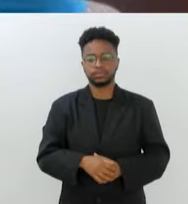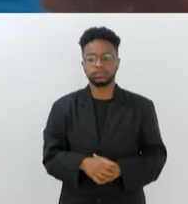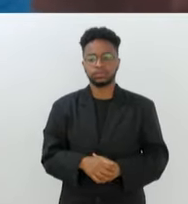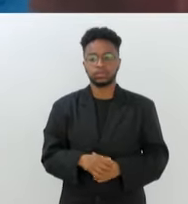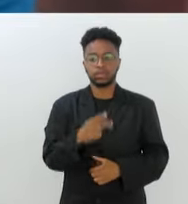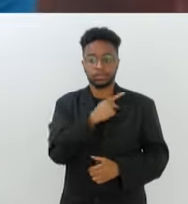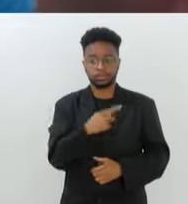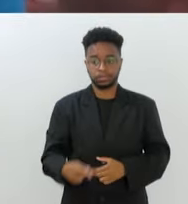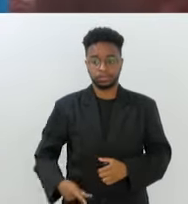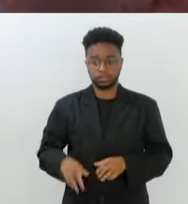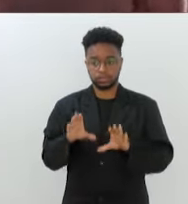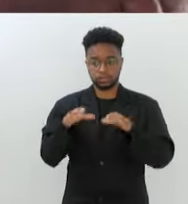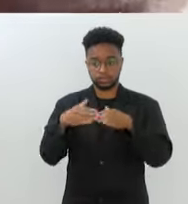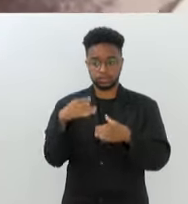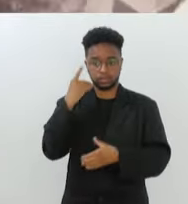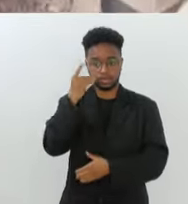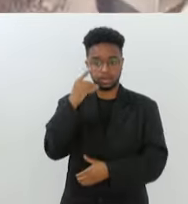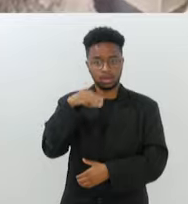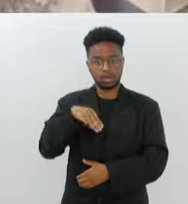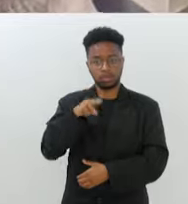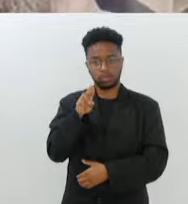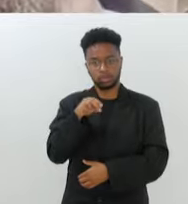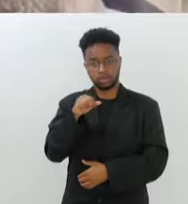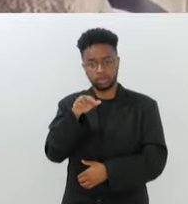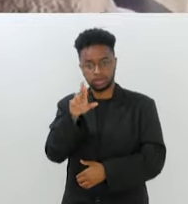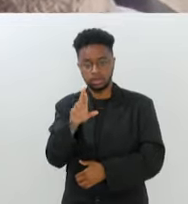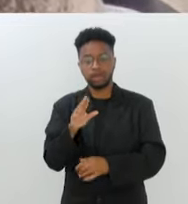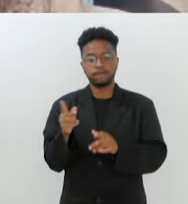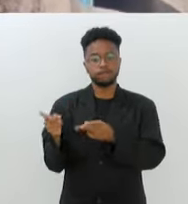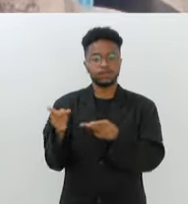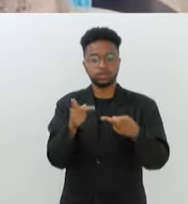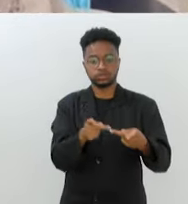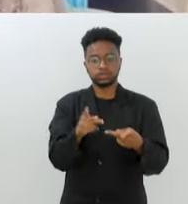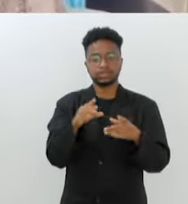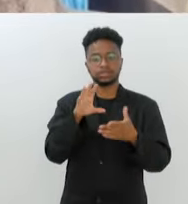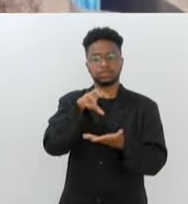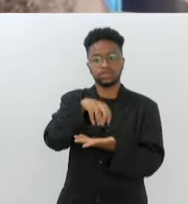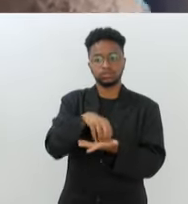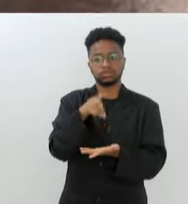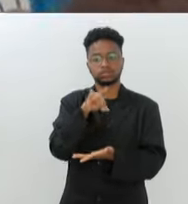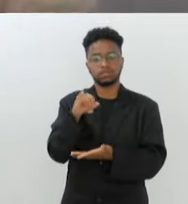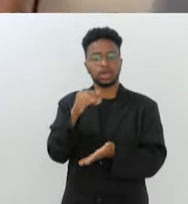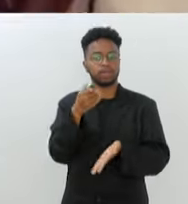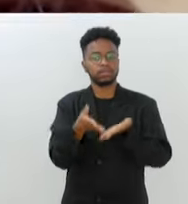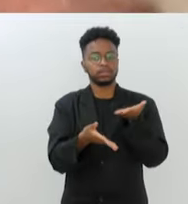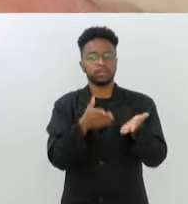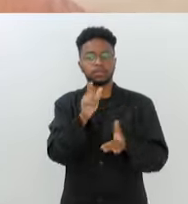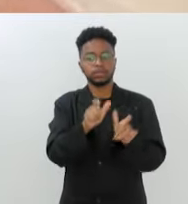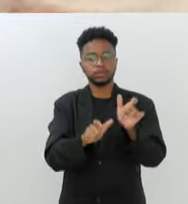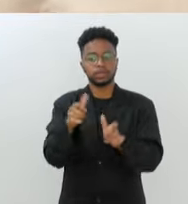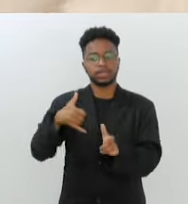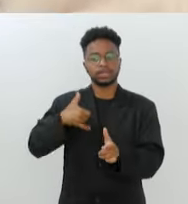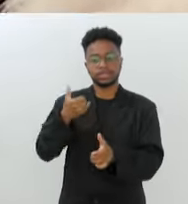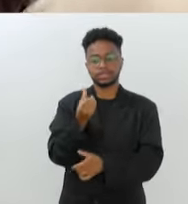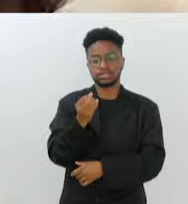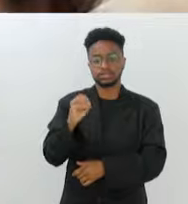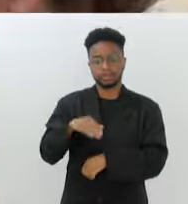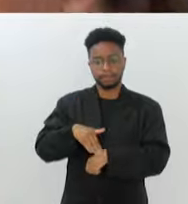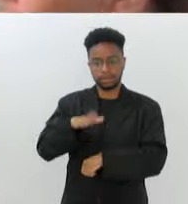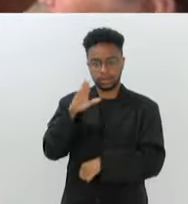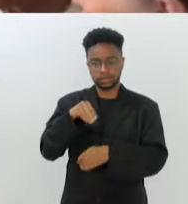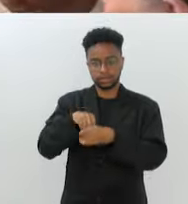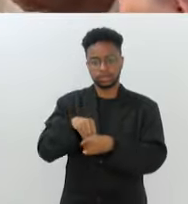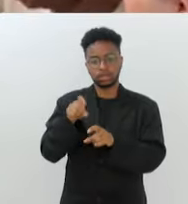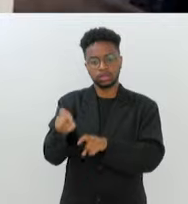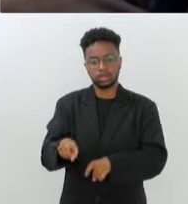presidente da comissão, deputado Munir Neto, visitou um centro dia para atendimento a pessoas acima dos 60 anos de idade no interior